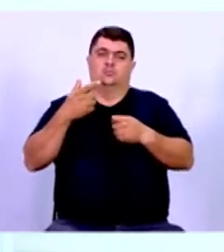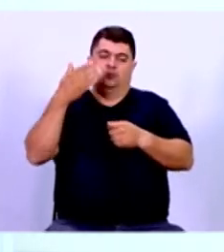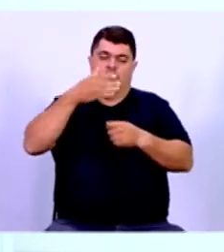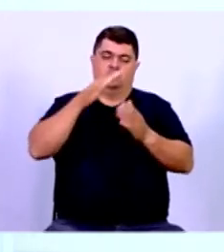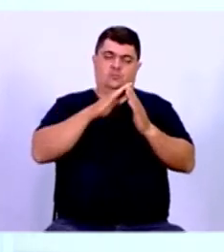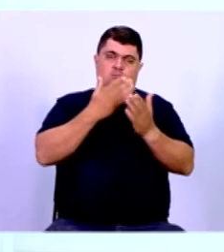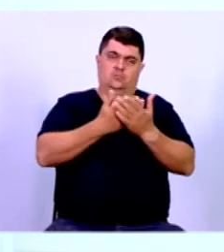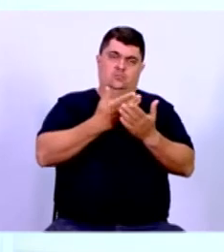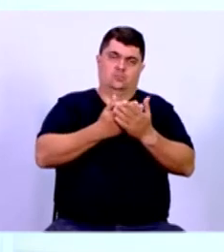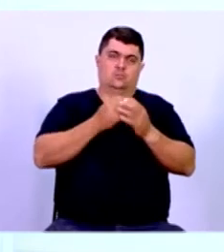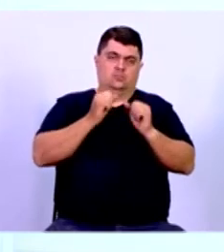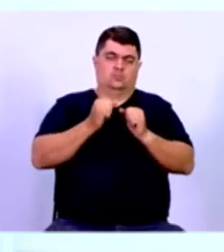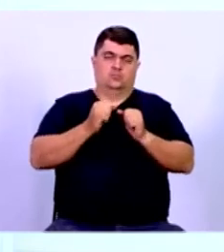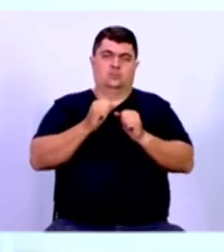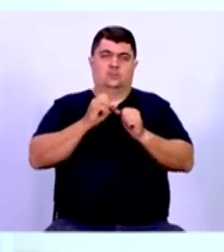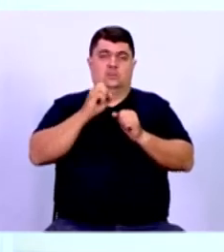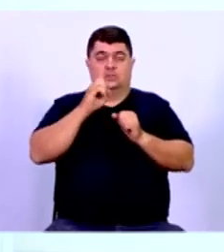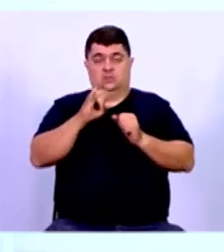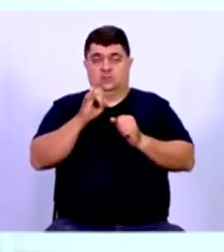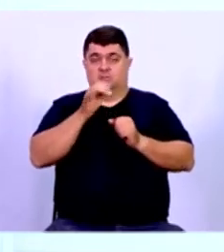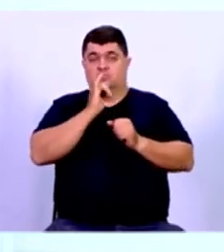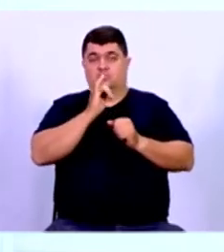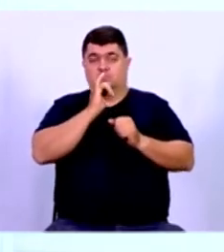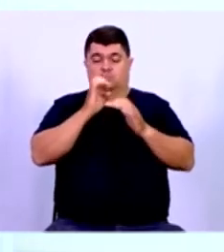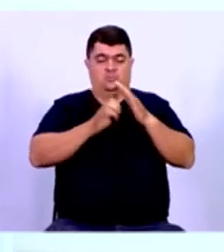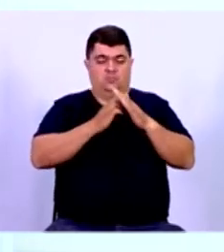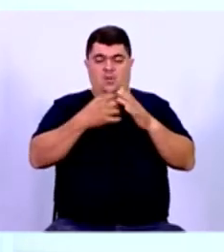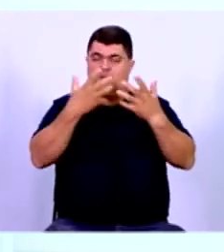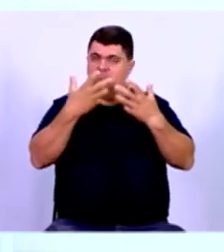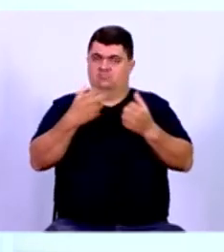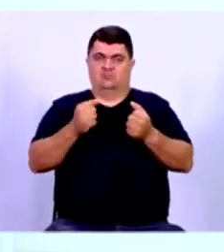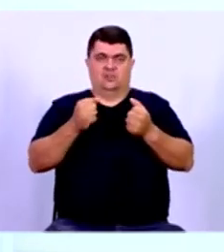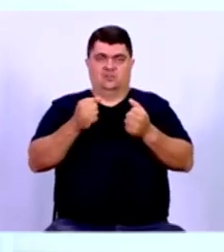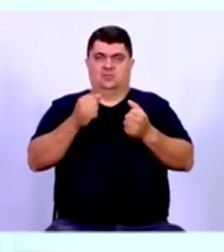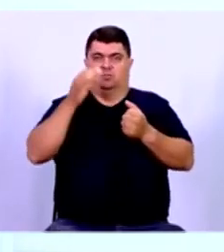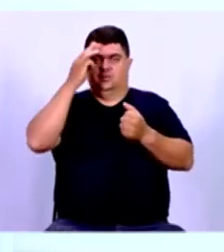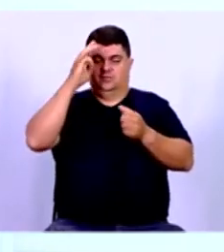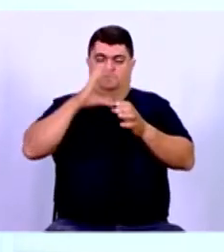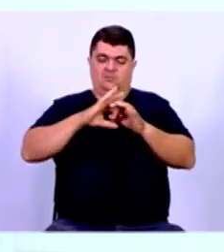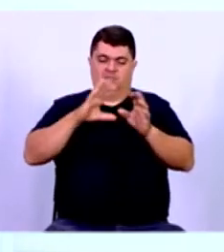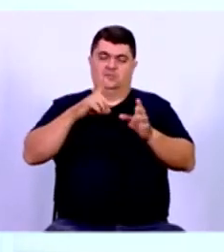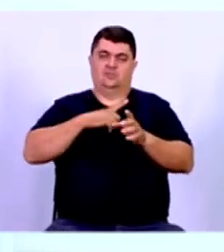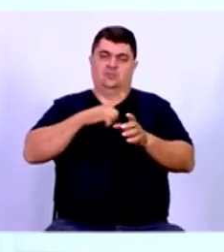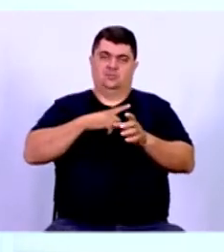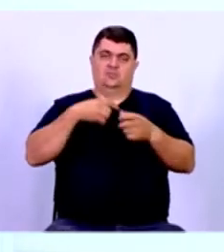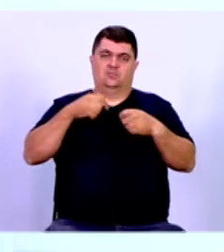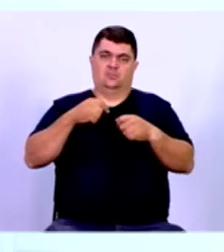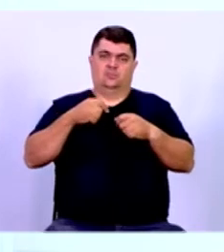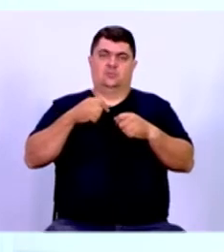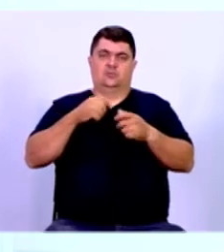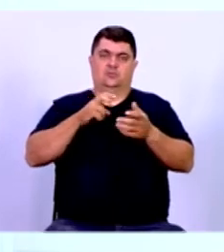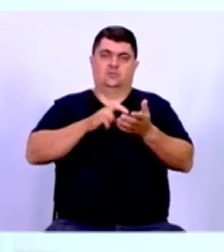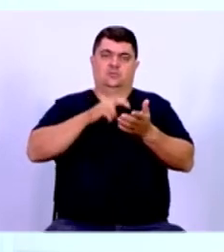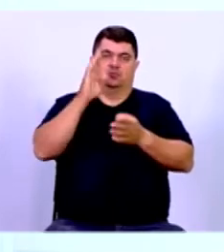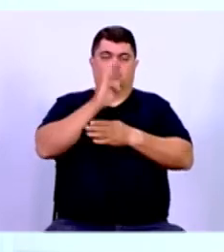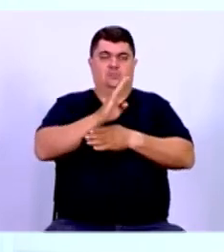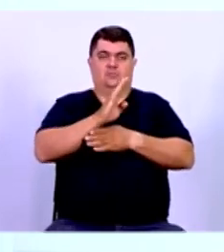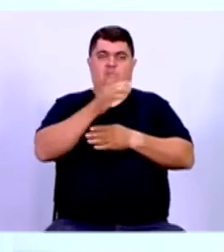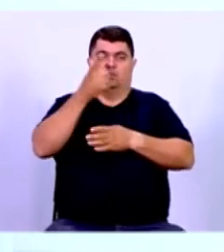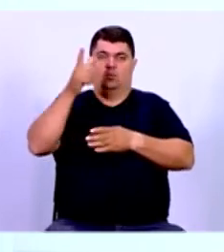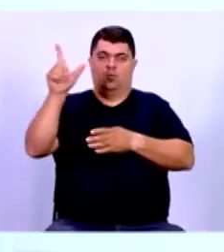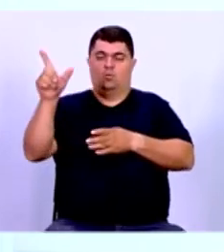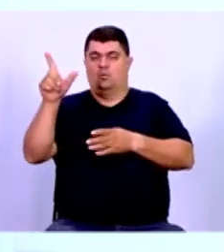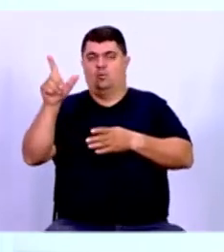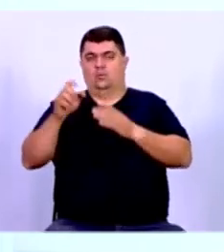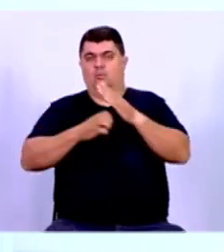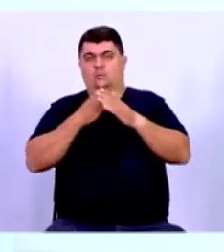você vai poder realizar o estágio. Agora, se essa empresa não entender que isso seja possível, você vai ter que realizar o estágio em outro local